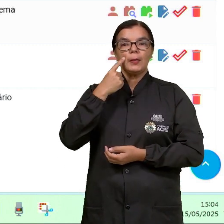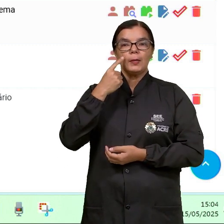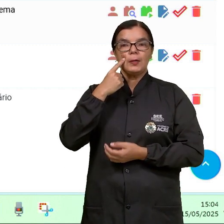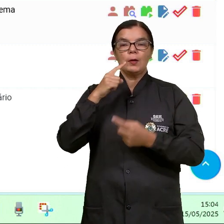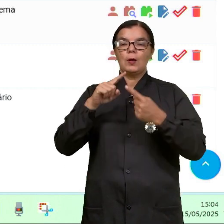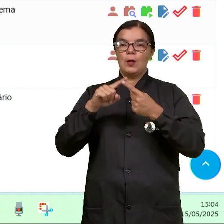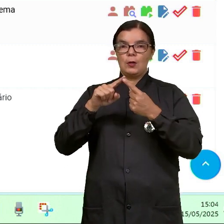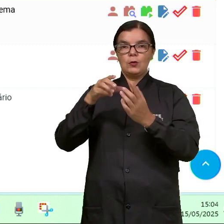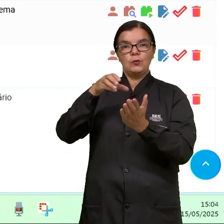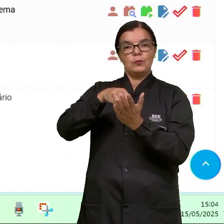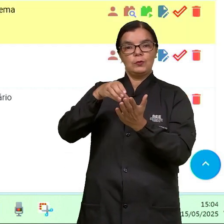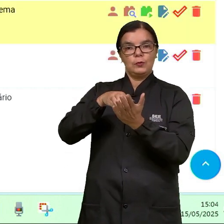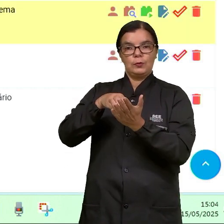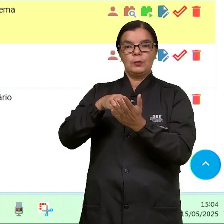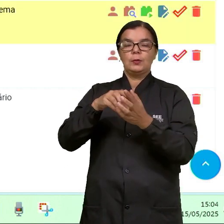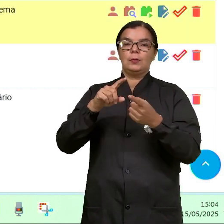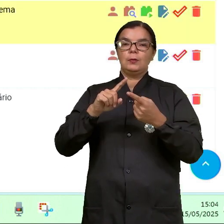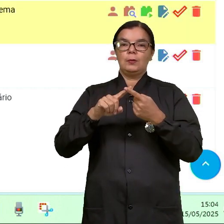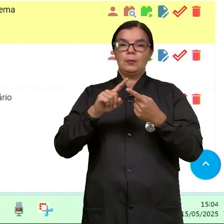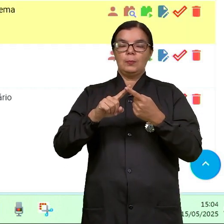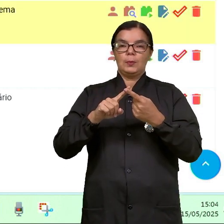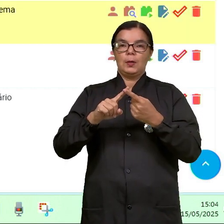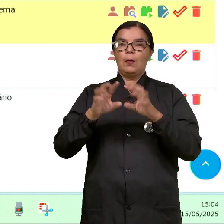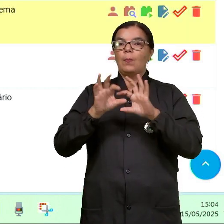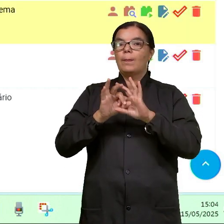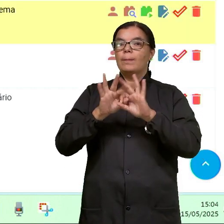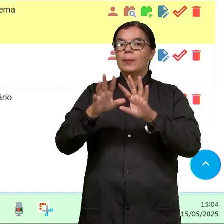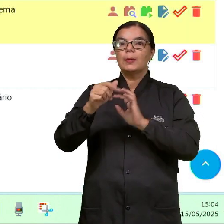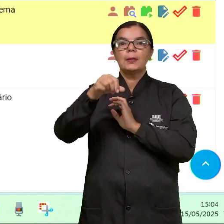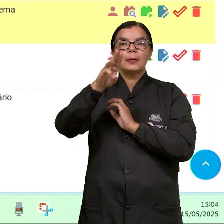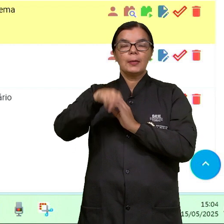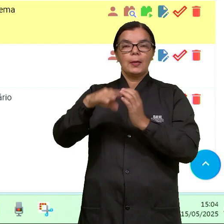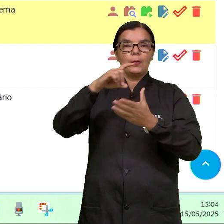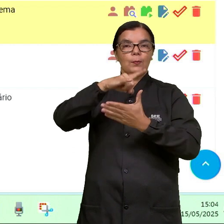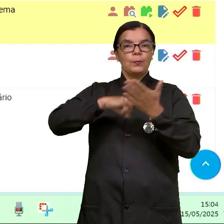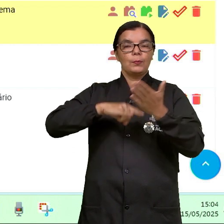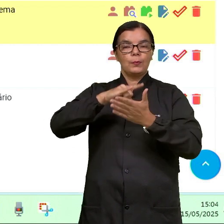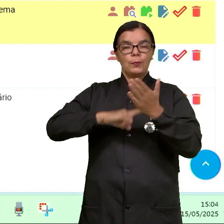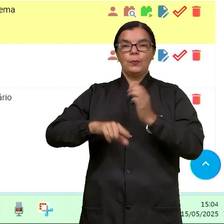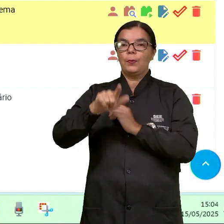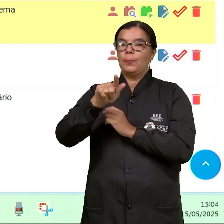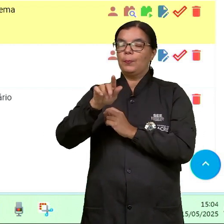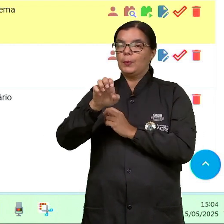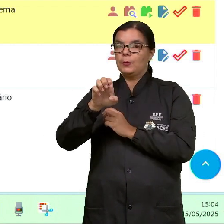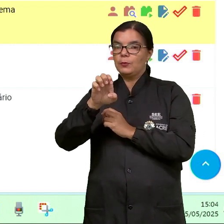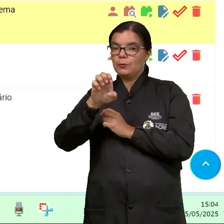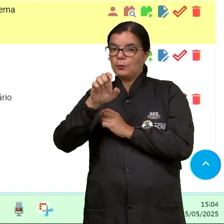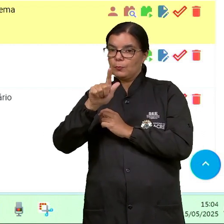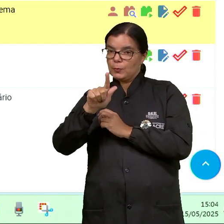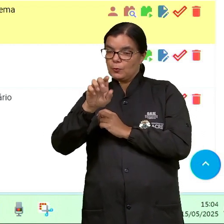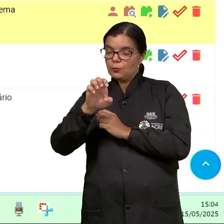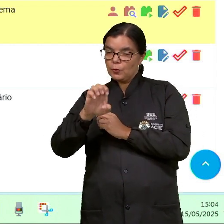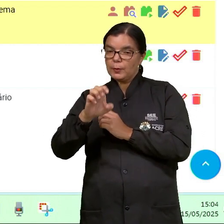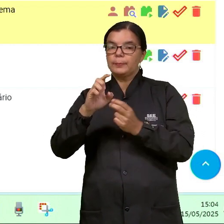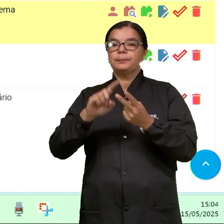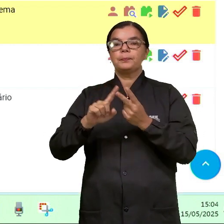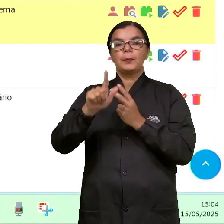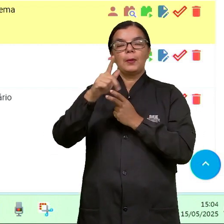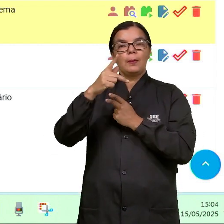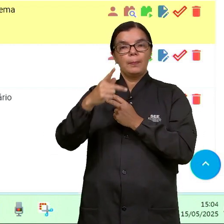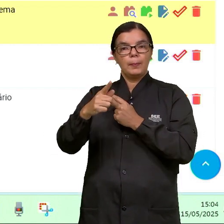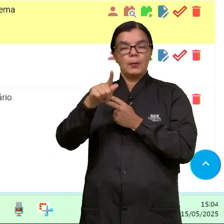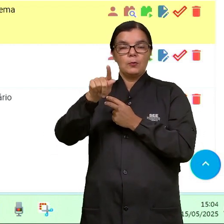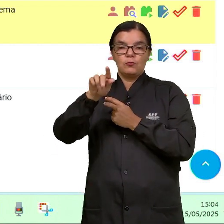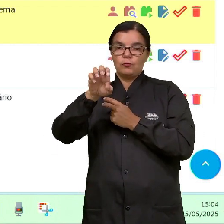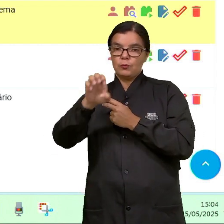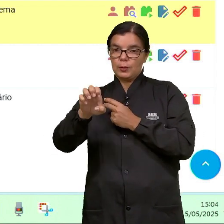É um bloco que eu vou disponibilizar para quem? O PGE Controle Interno, PGE Setor